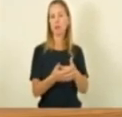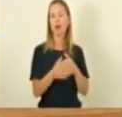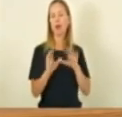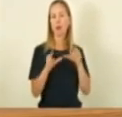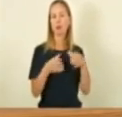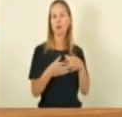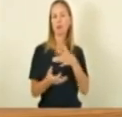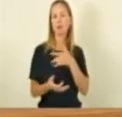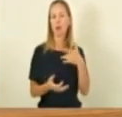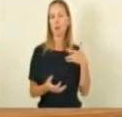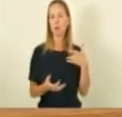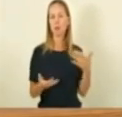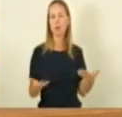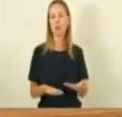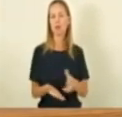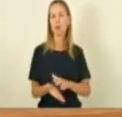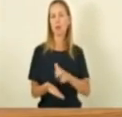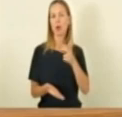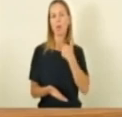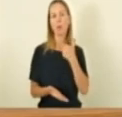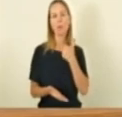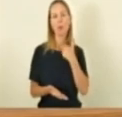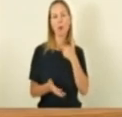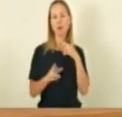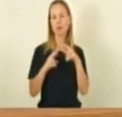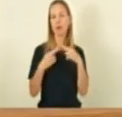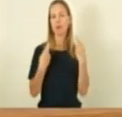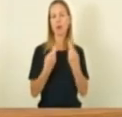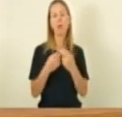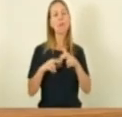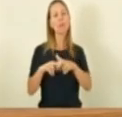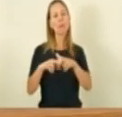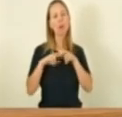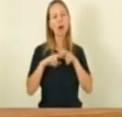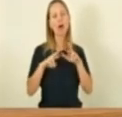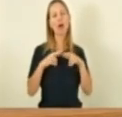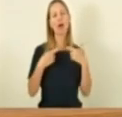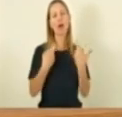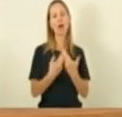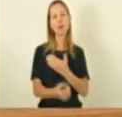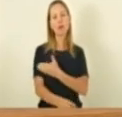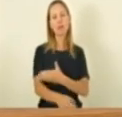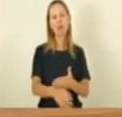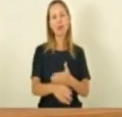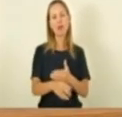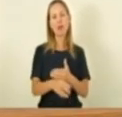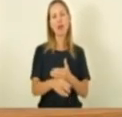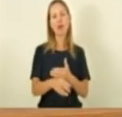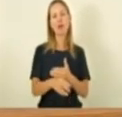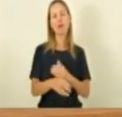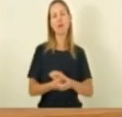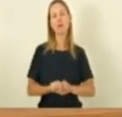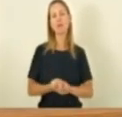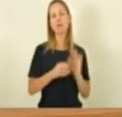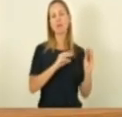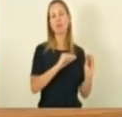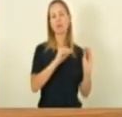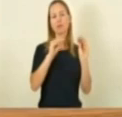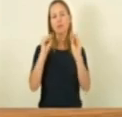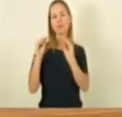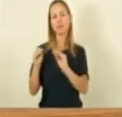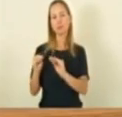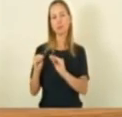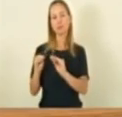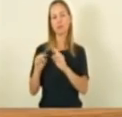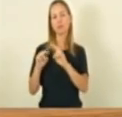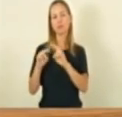pôde reunir hoje de manhã por causa da sessão que foi antecipada para amanhã